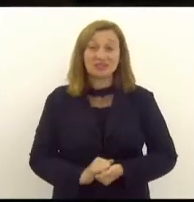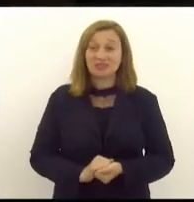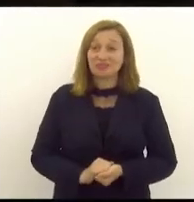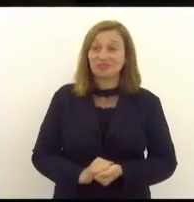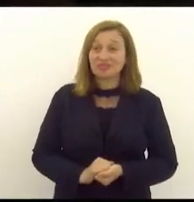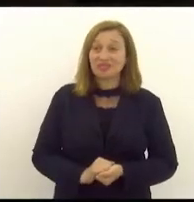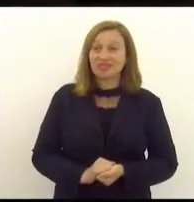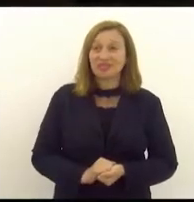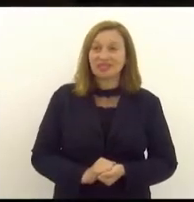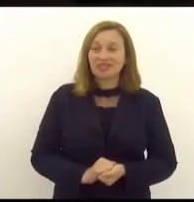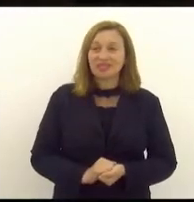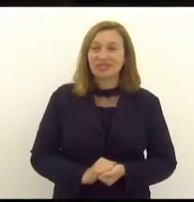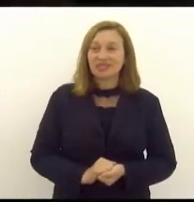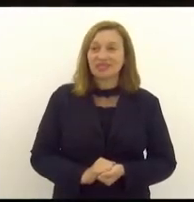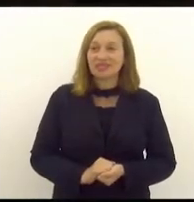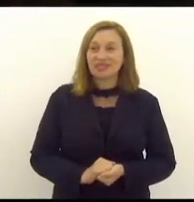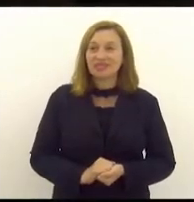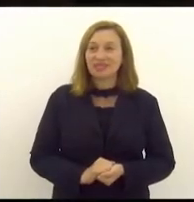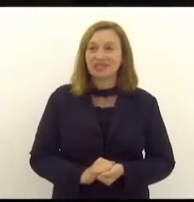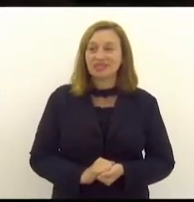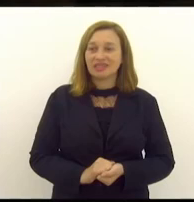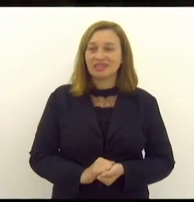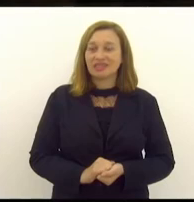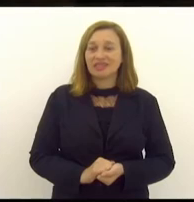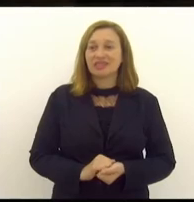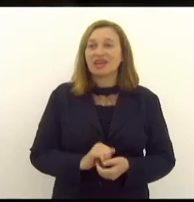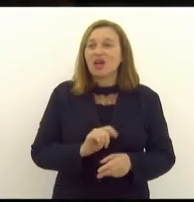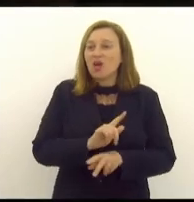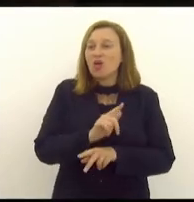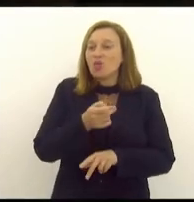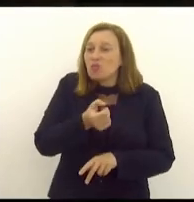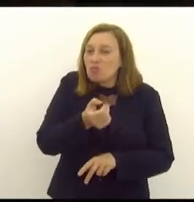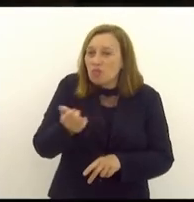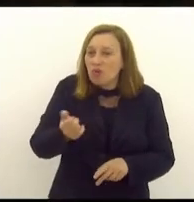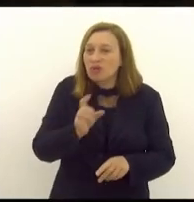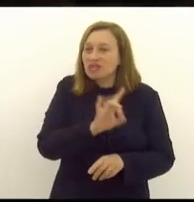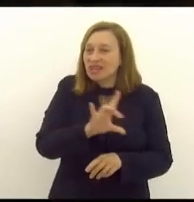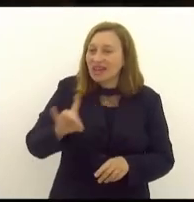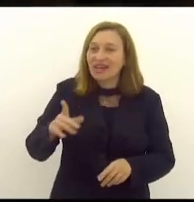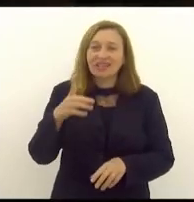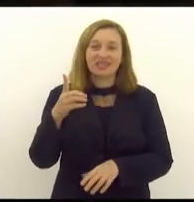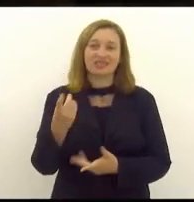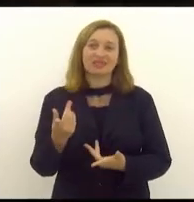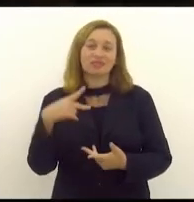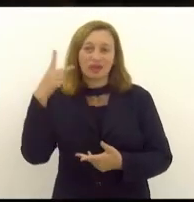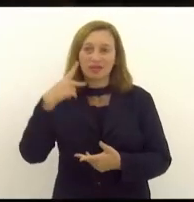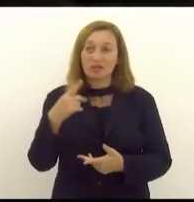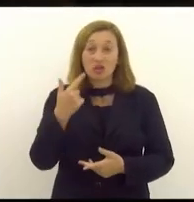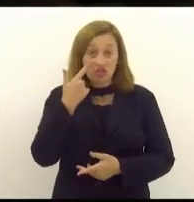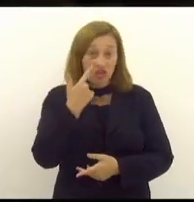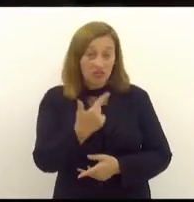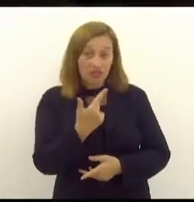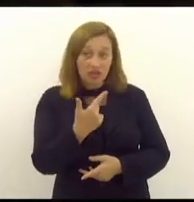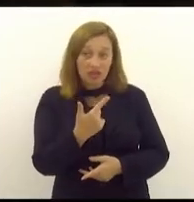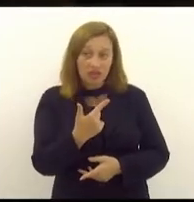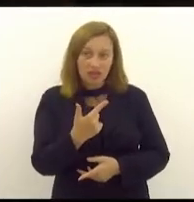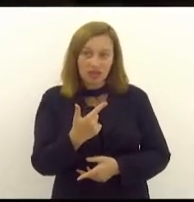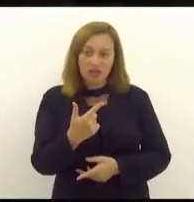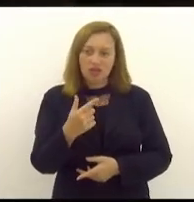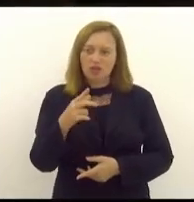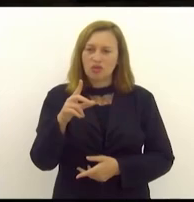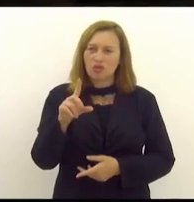é um pouco assim o Parlamento Eu já vi Deputado aqui você será